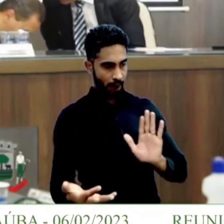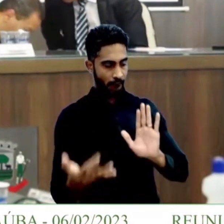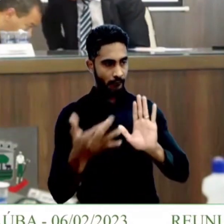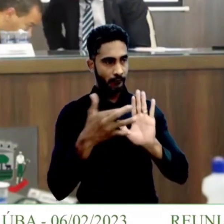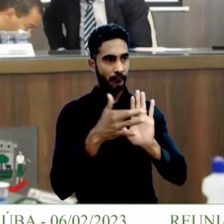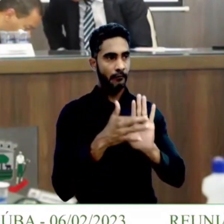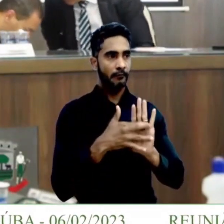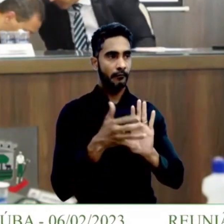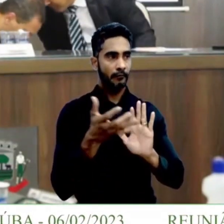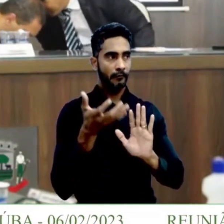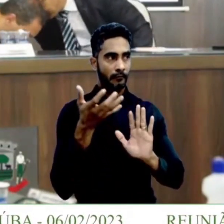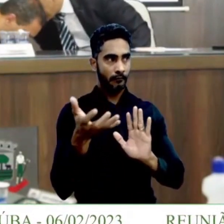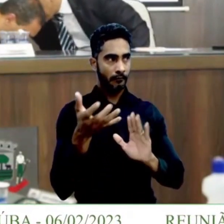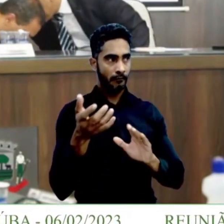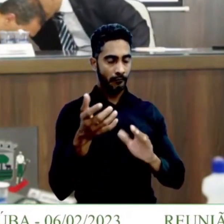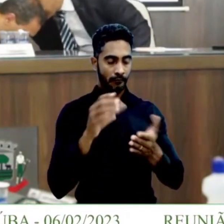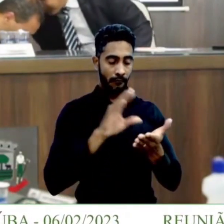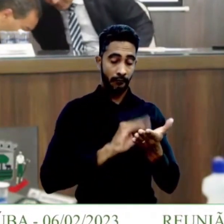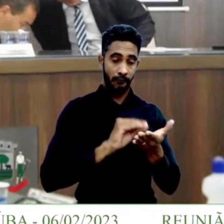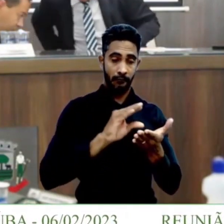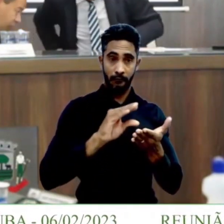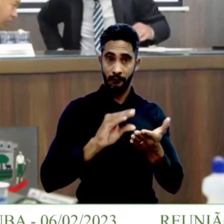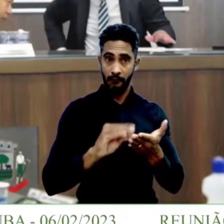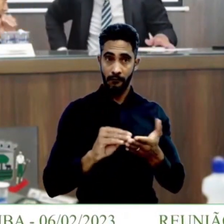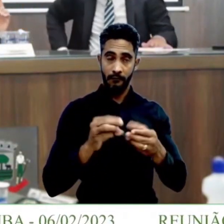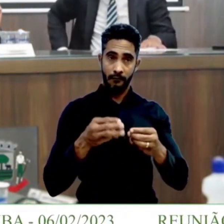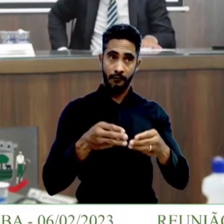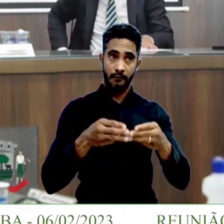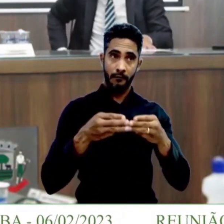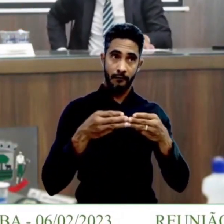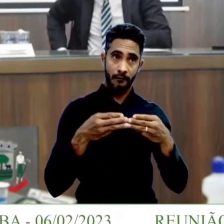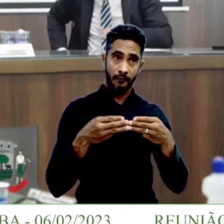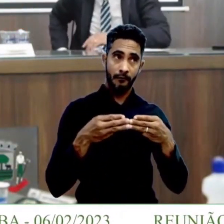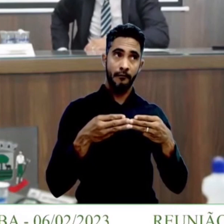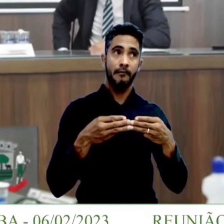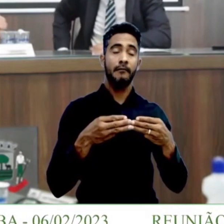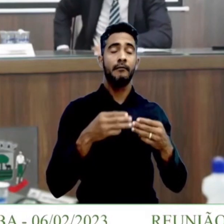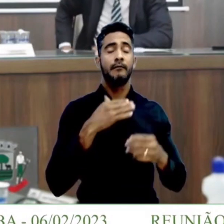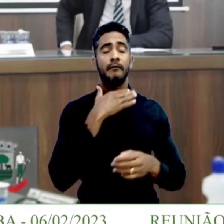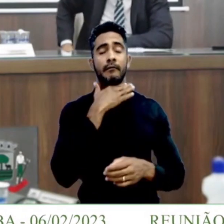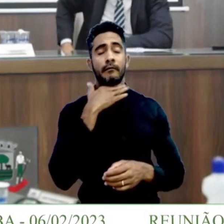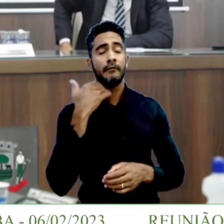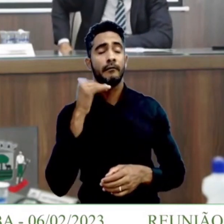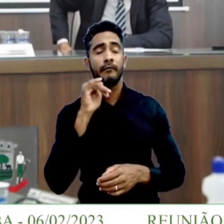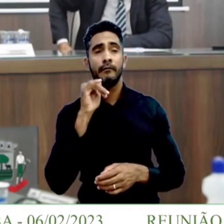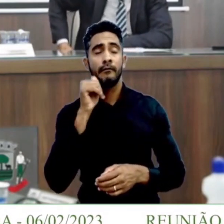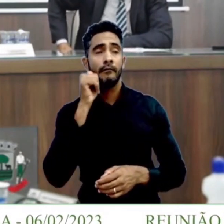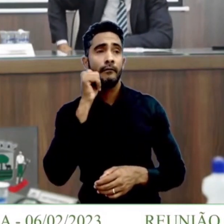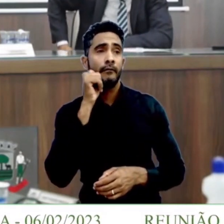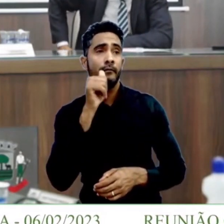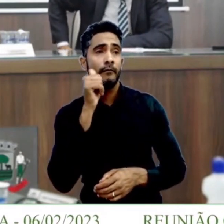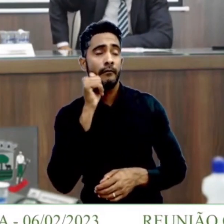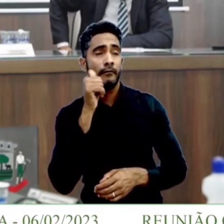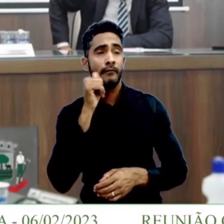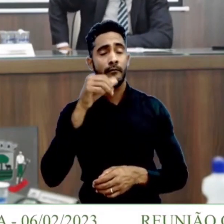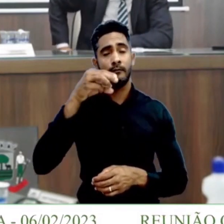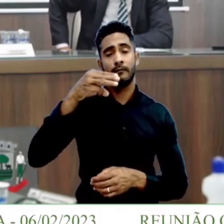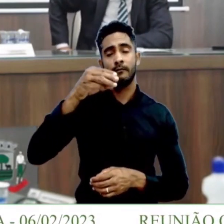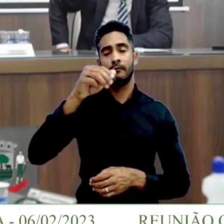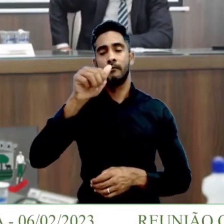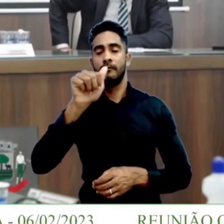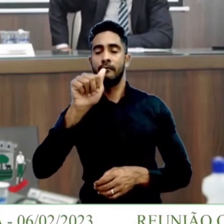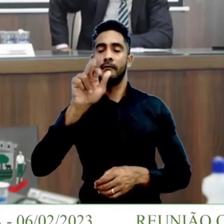regimental, requerer que conste em ata moção com voto de pesar pelo falecimento da senhora Margarida